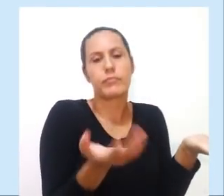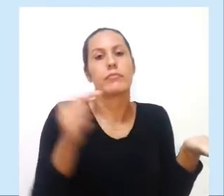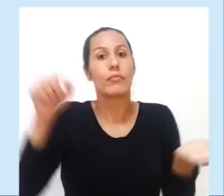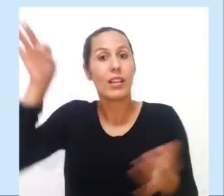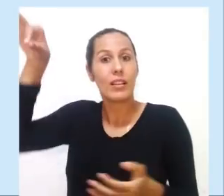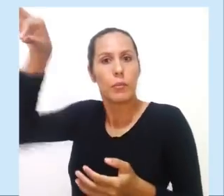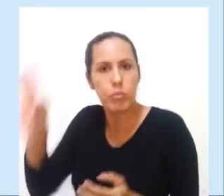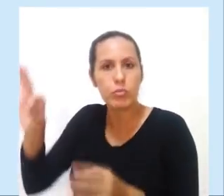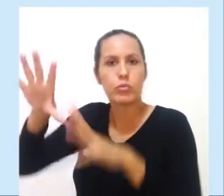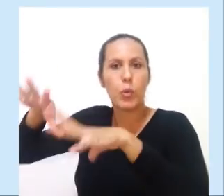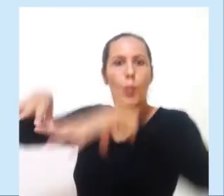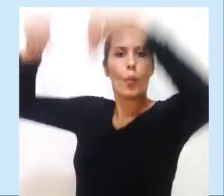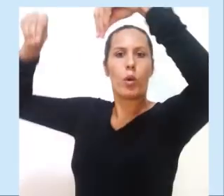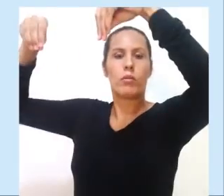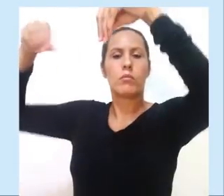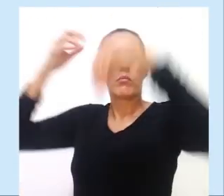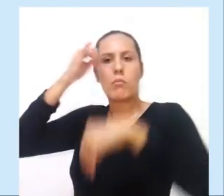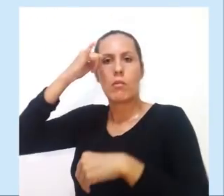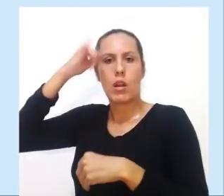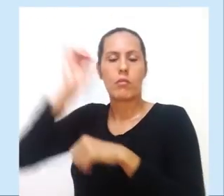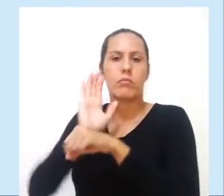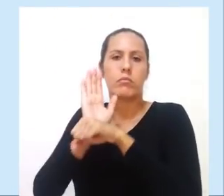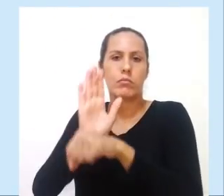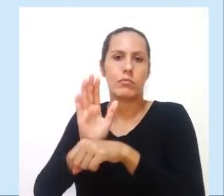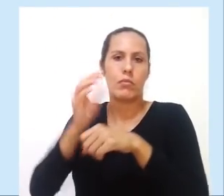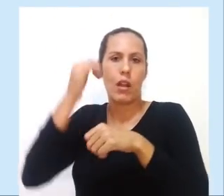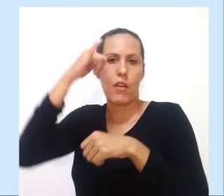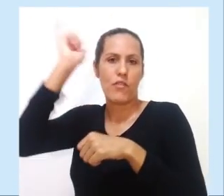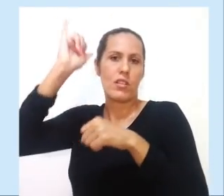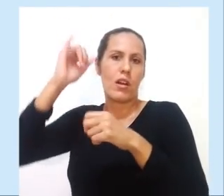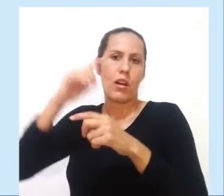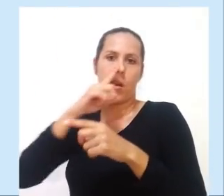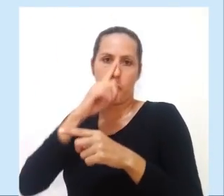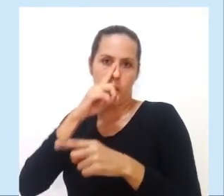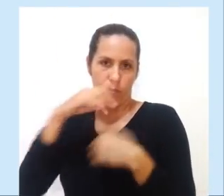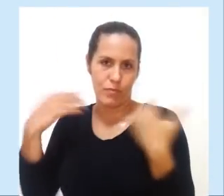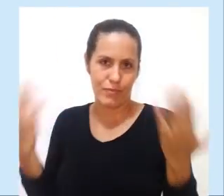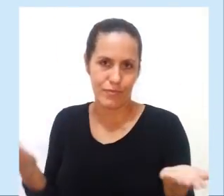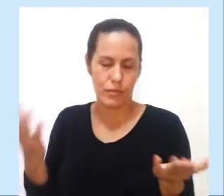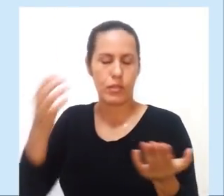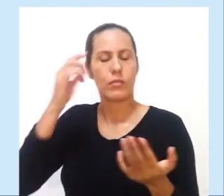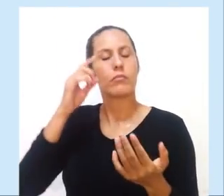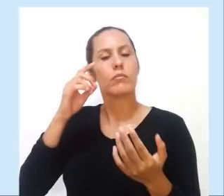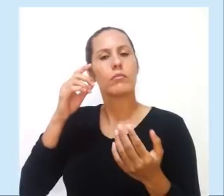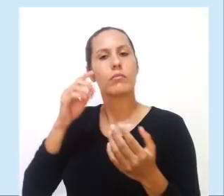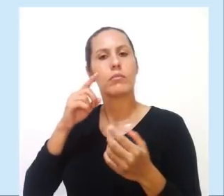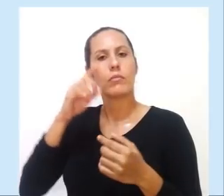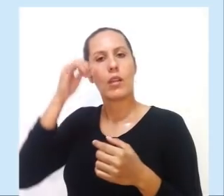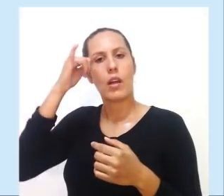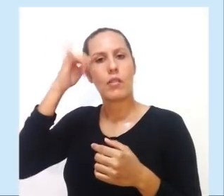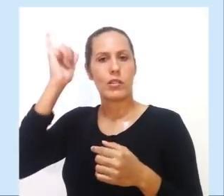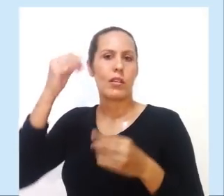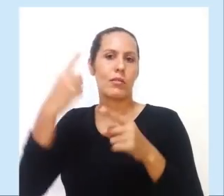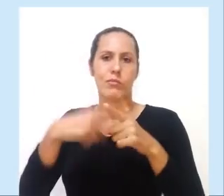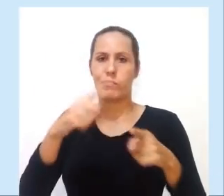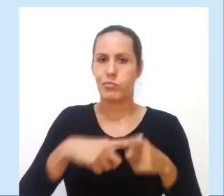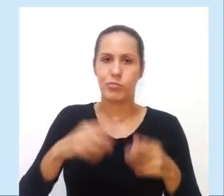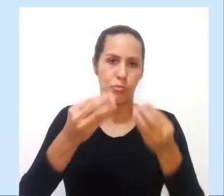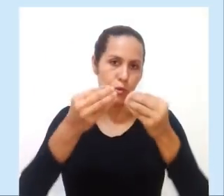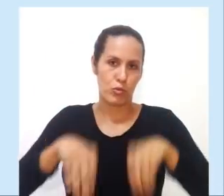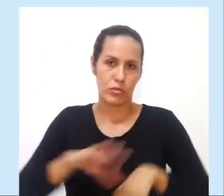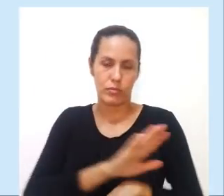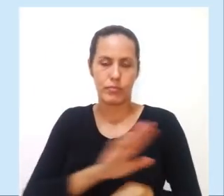dispara e desliga, é o normal, certo? Esse interruptor chave, né? Ele desligar. E em algumas